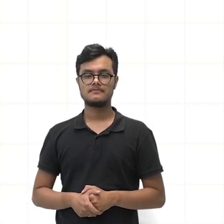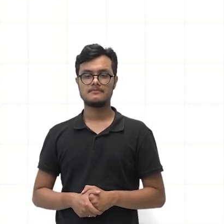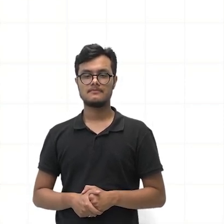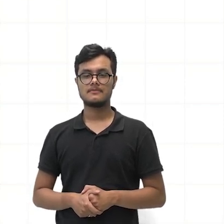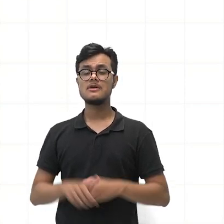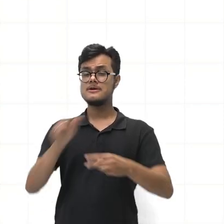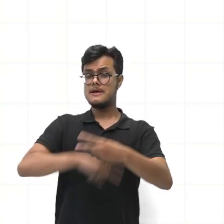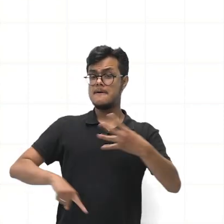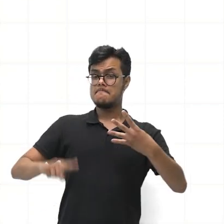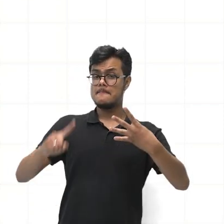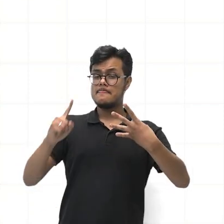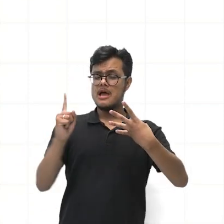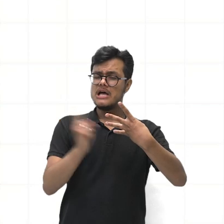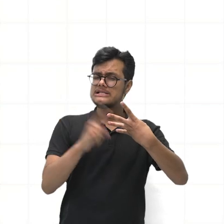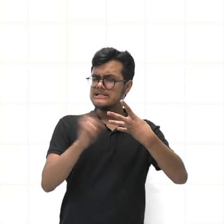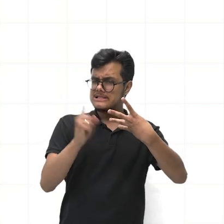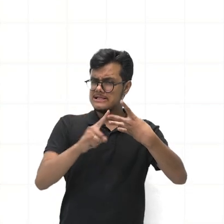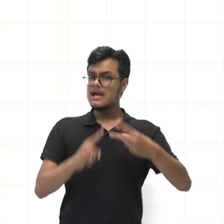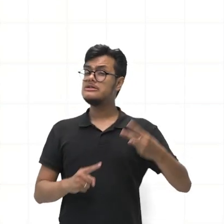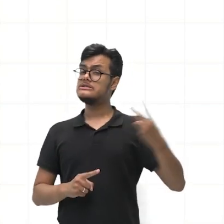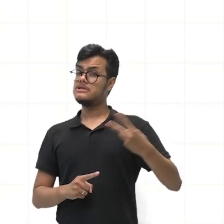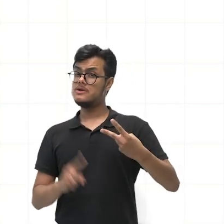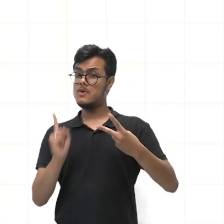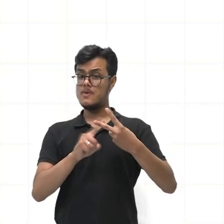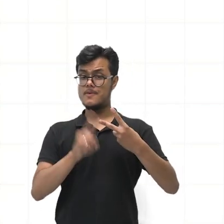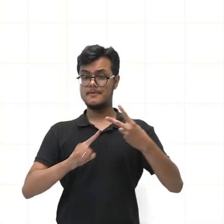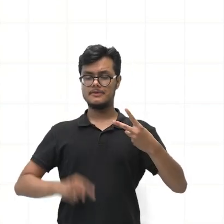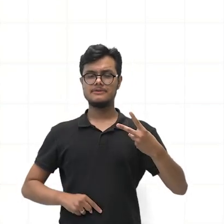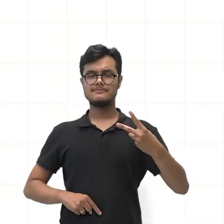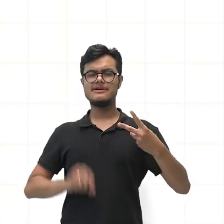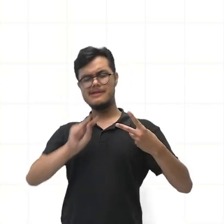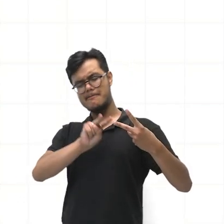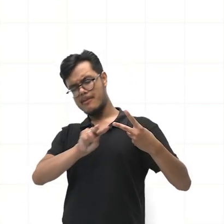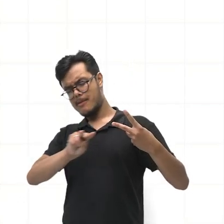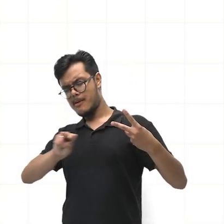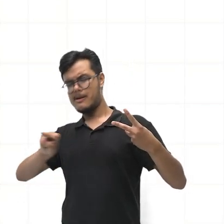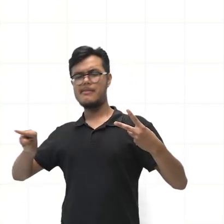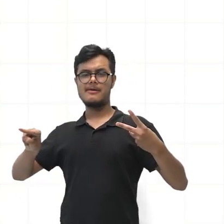10,6 é a mimosa, né? Na segunda, na terça 11,7, na quarta